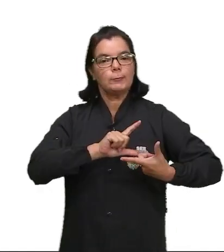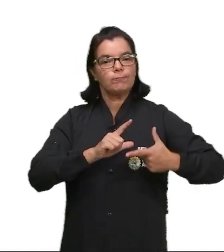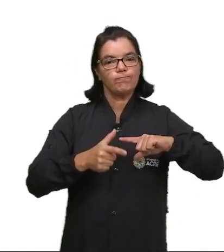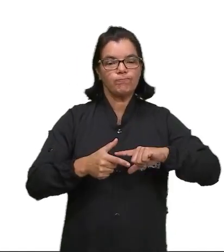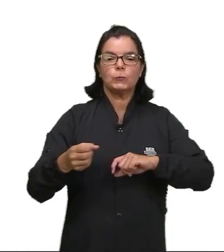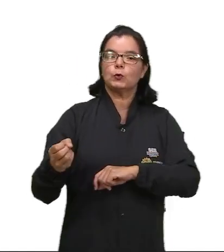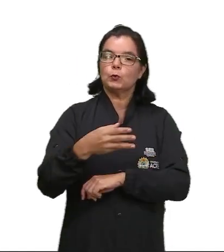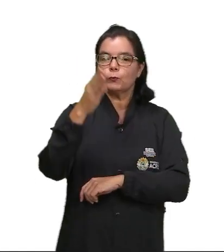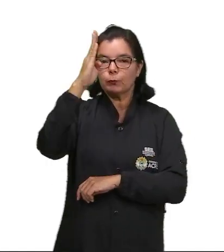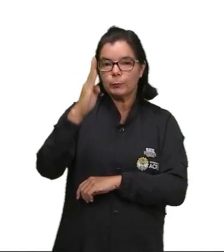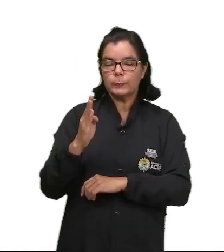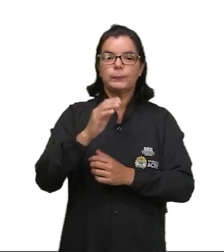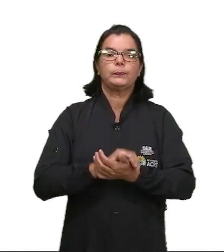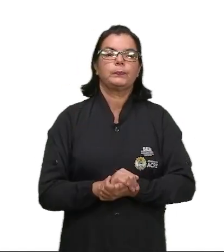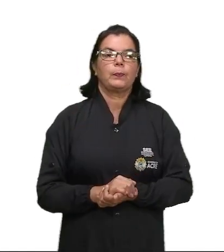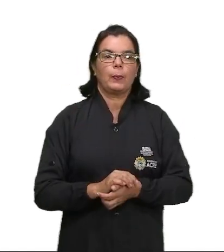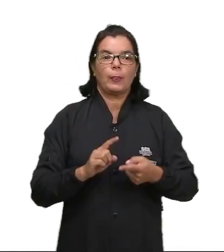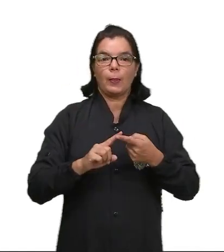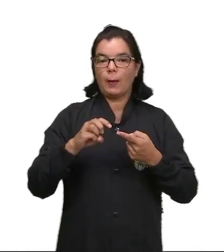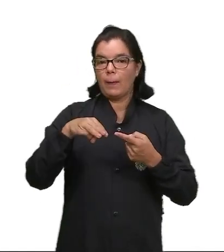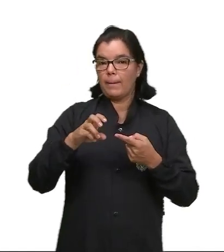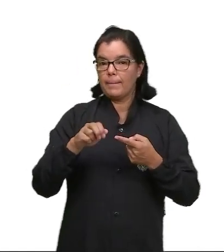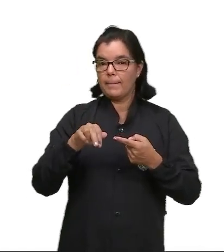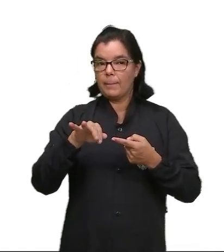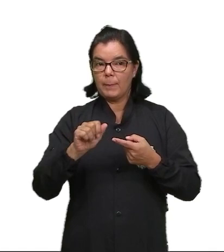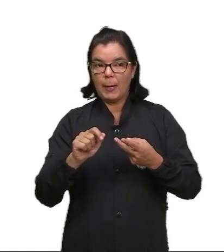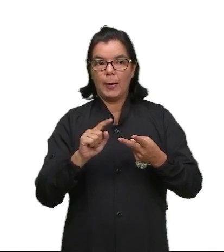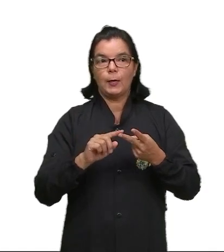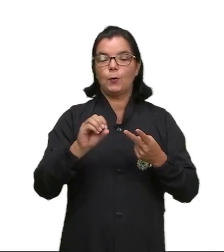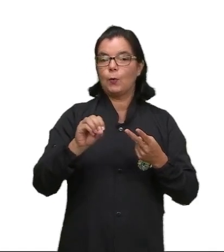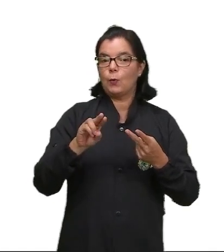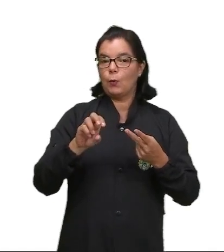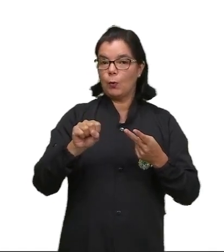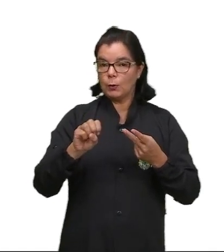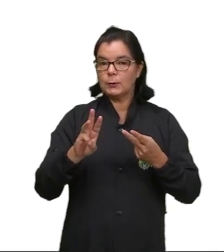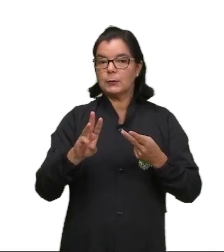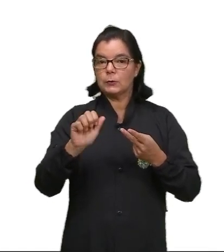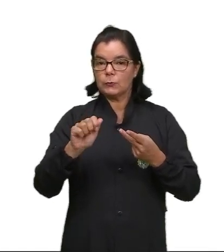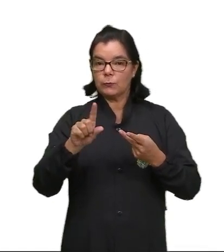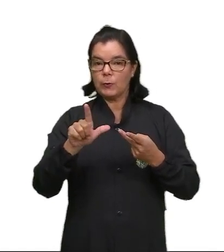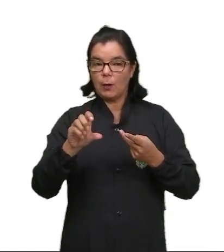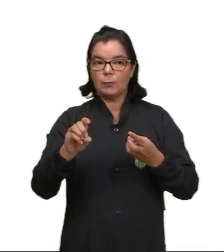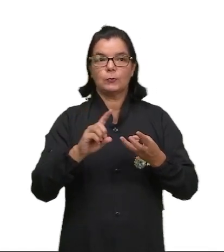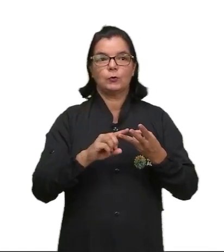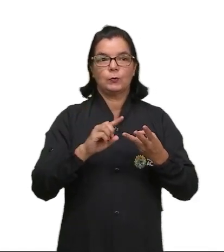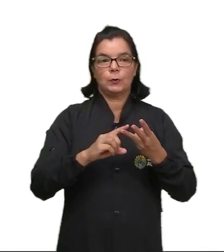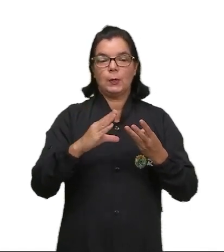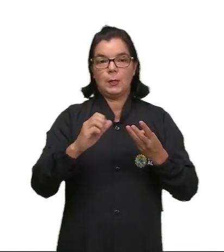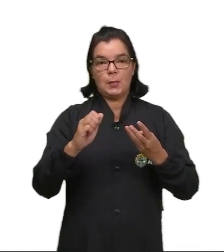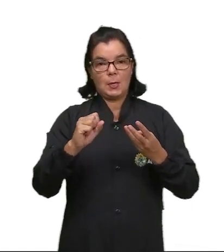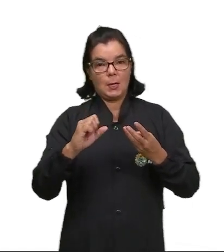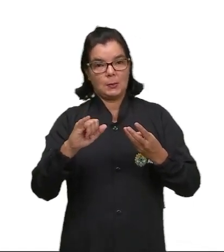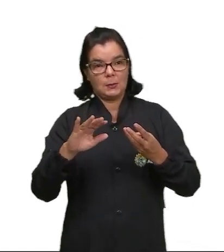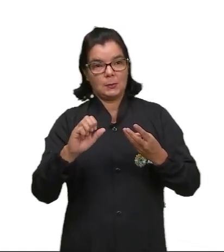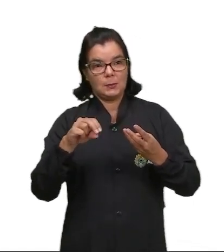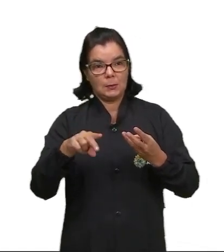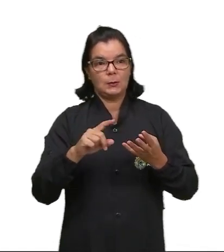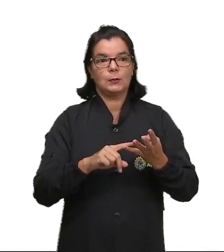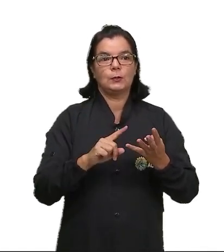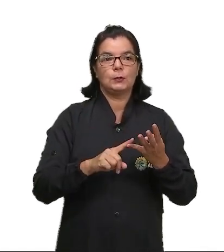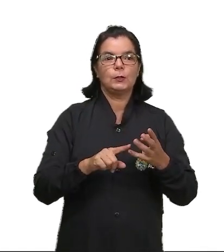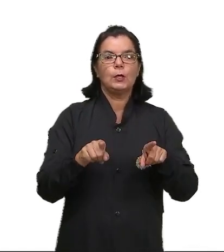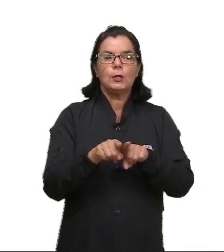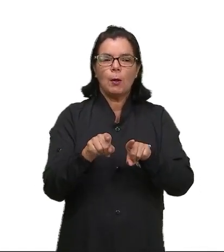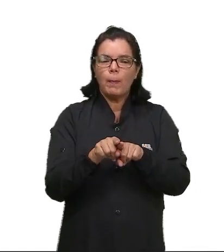Brasil. Principalmente Mário de Andrade e Oswald de Andrade e a Anita Malfatti nas artes